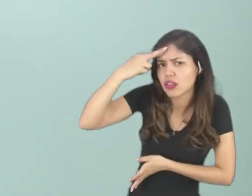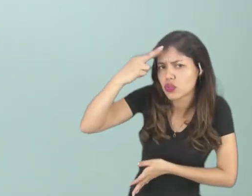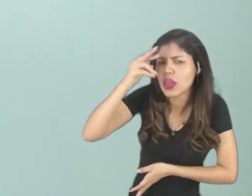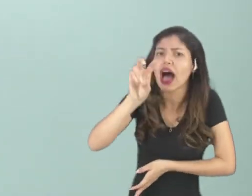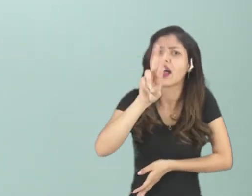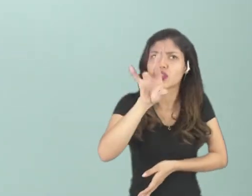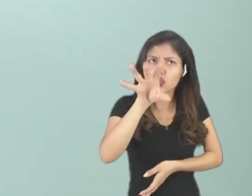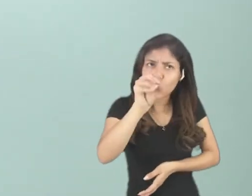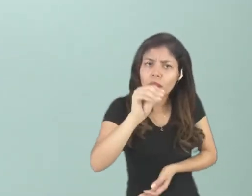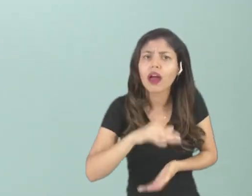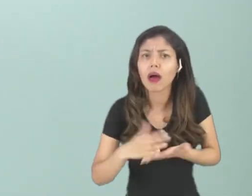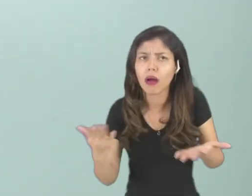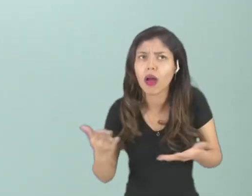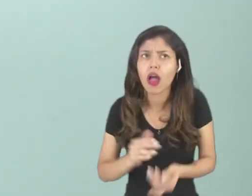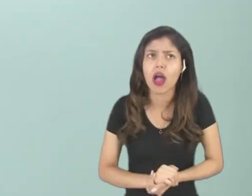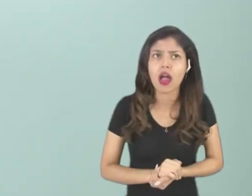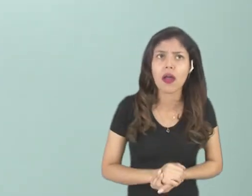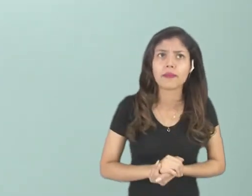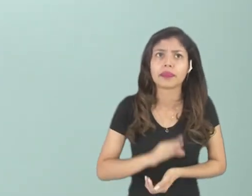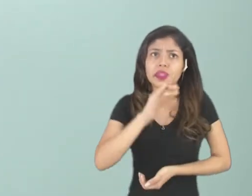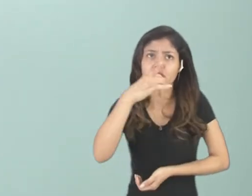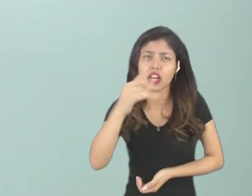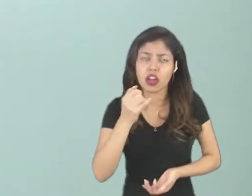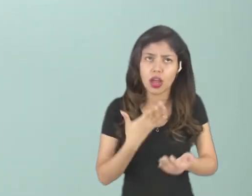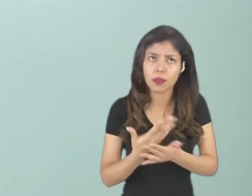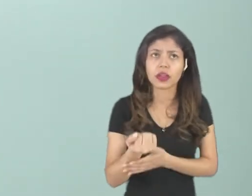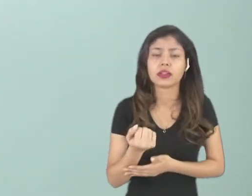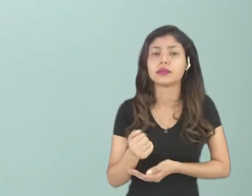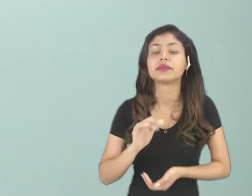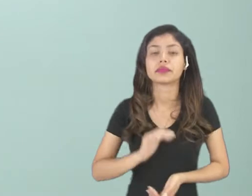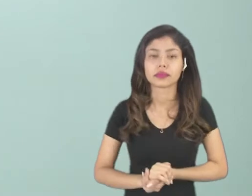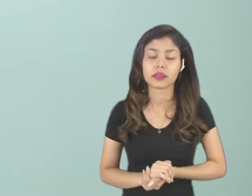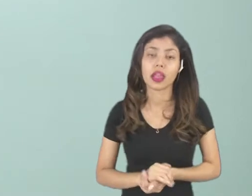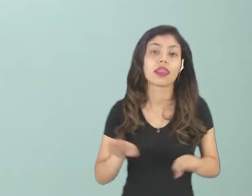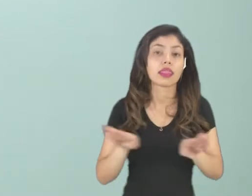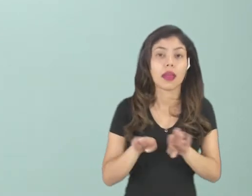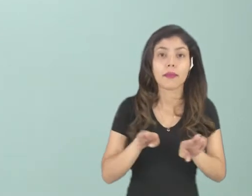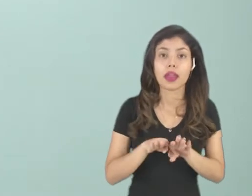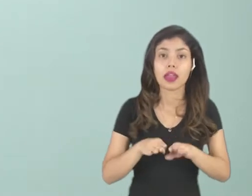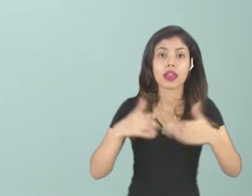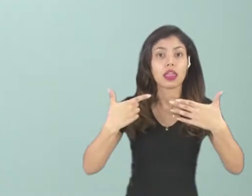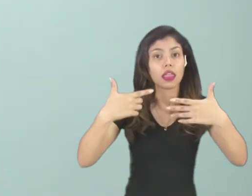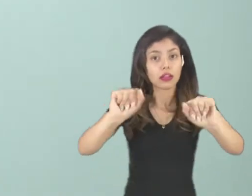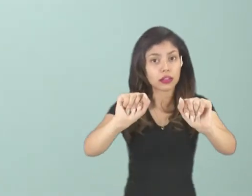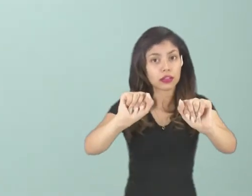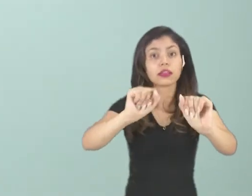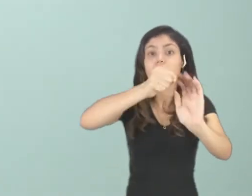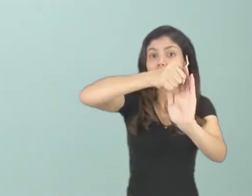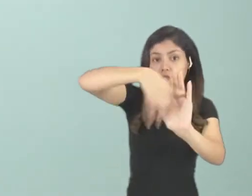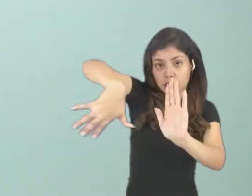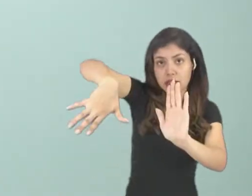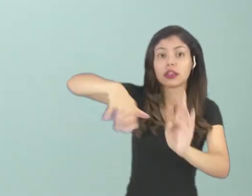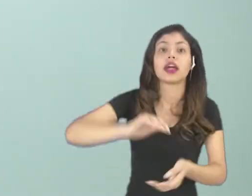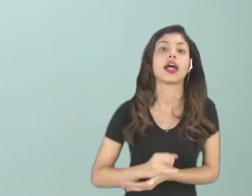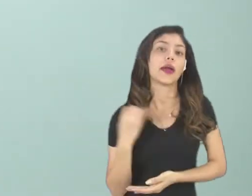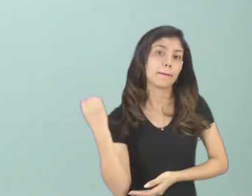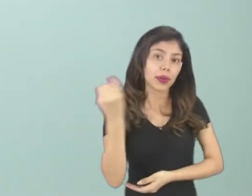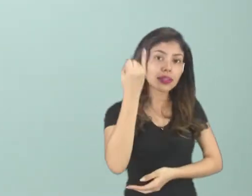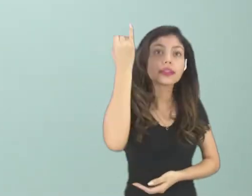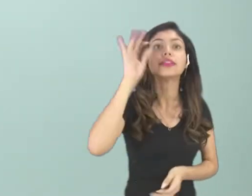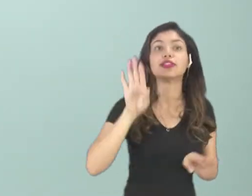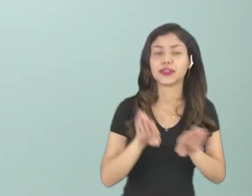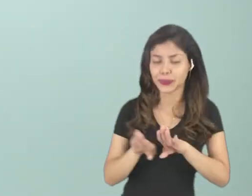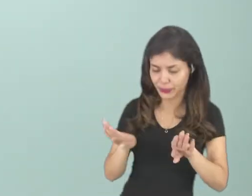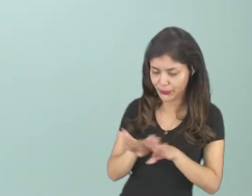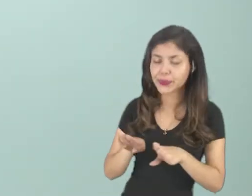ideias, né, exagero, rebuscamento. Também temos as figuras de linguagem, porque elas são importantes para a